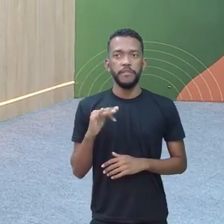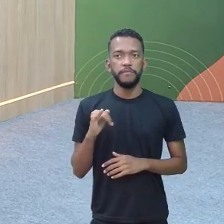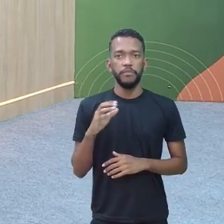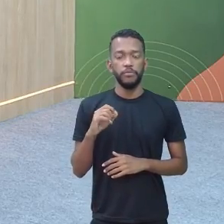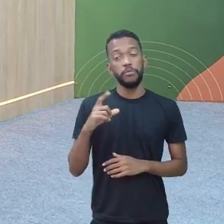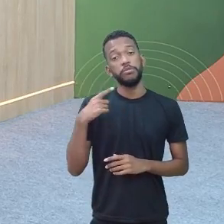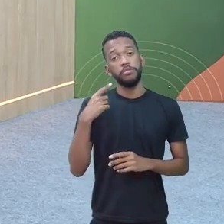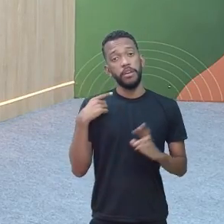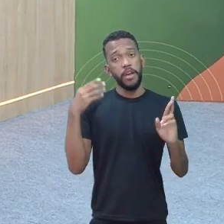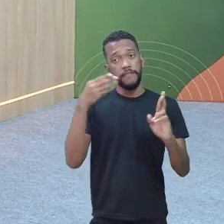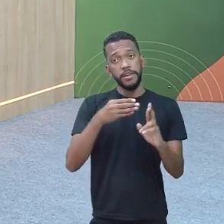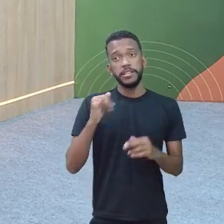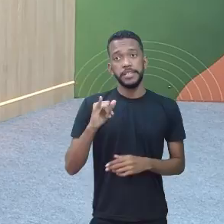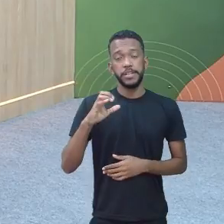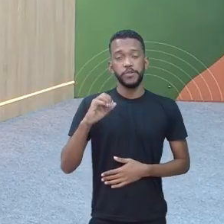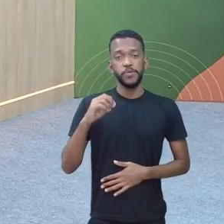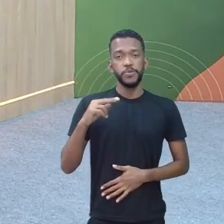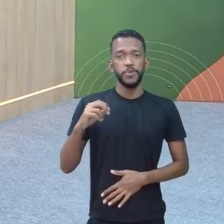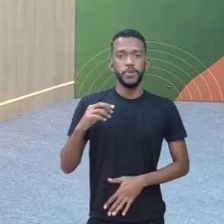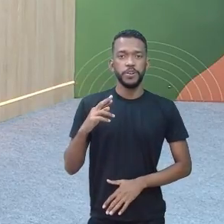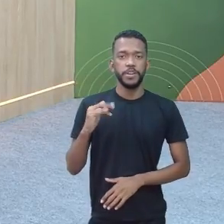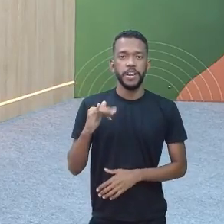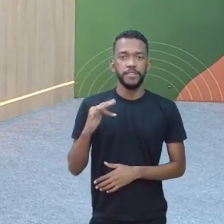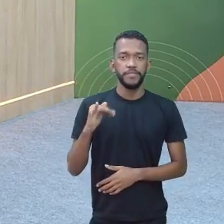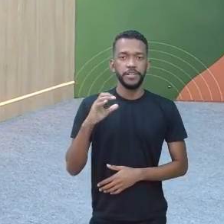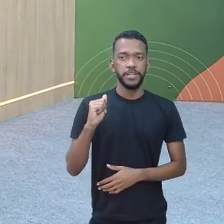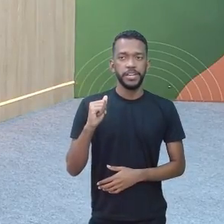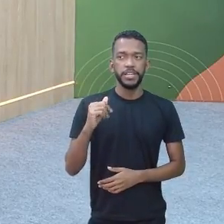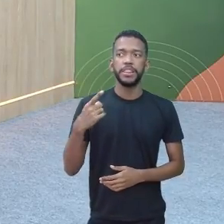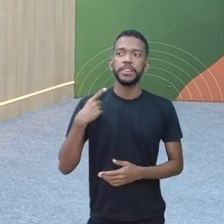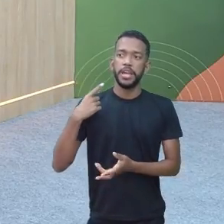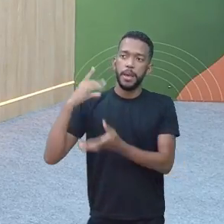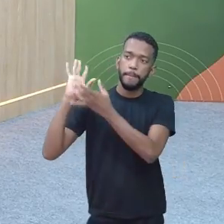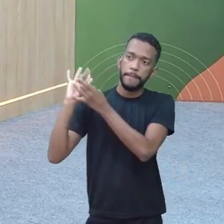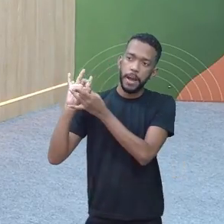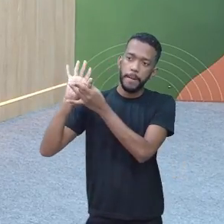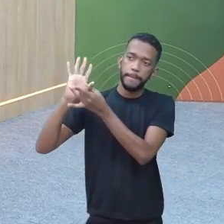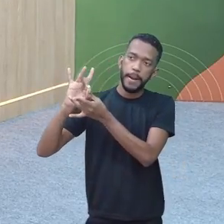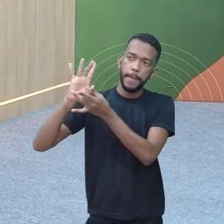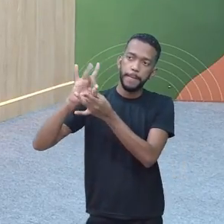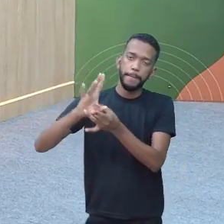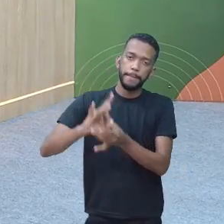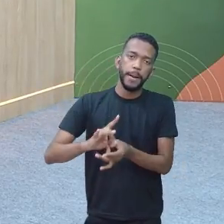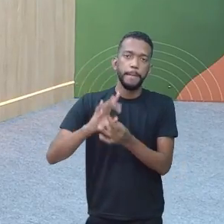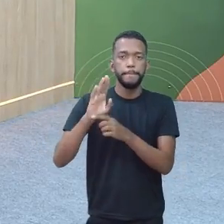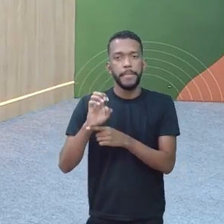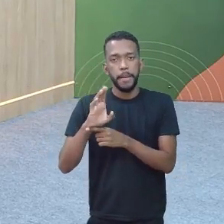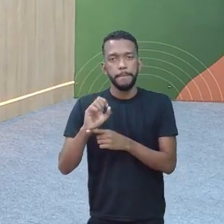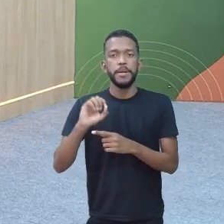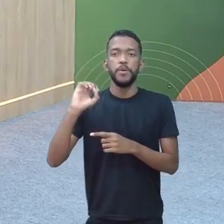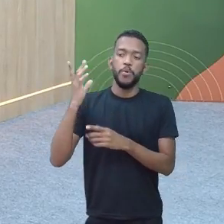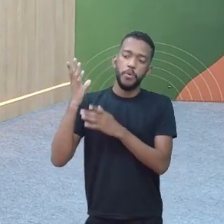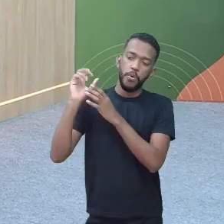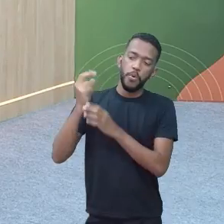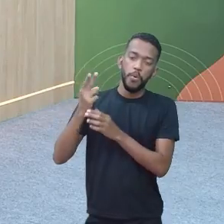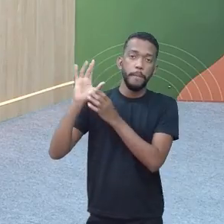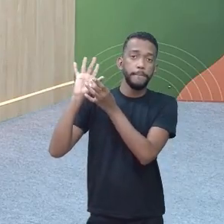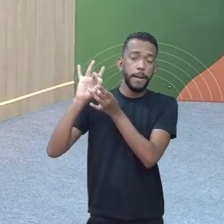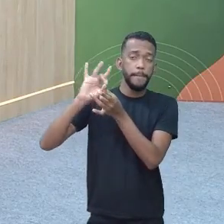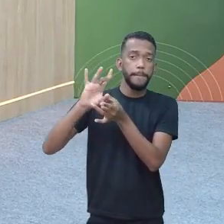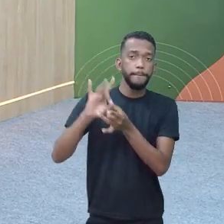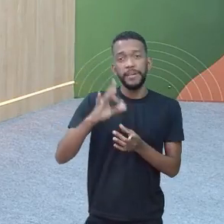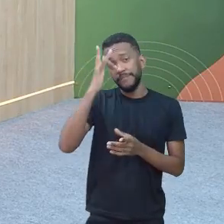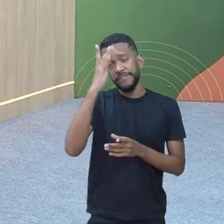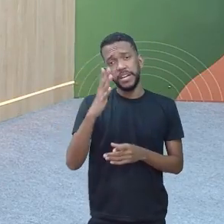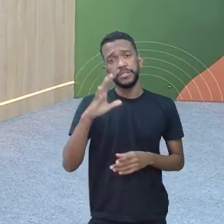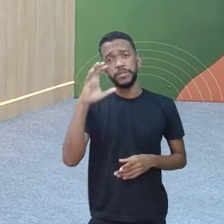referência iconográfica, eu consigo deixar o meu contexto, o contexto do meme ou o contexto da charge muito mais